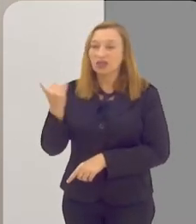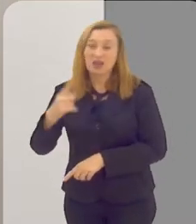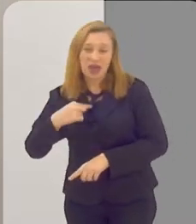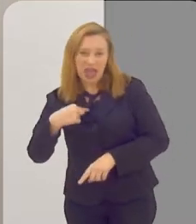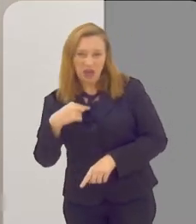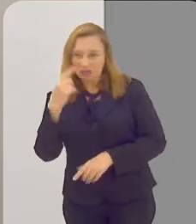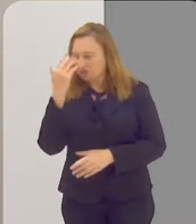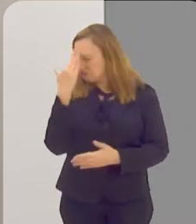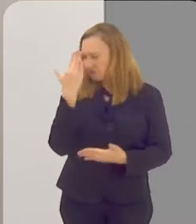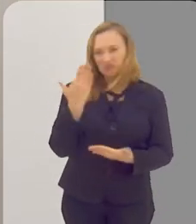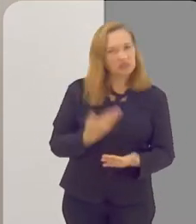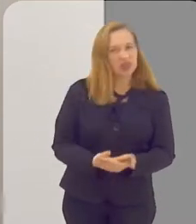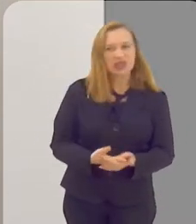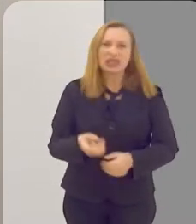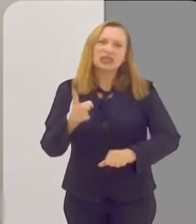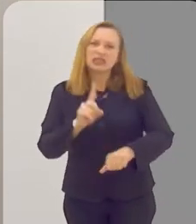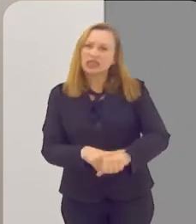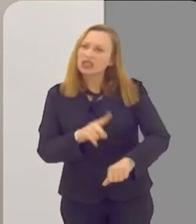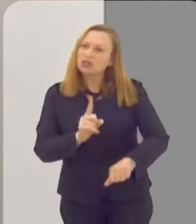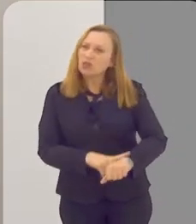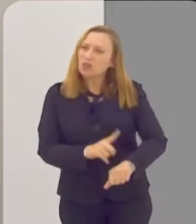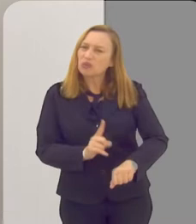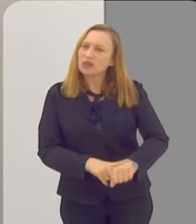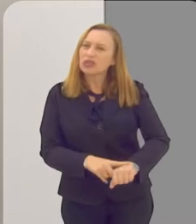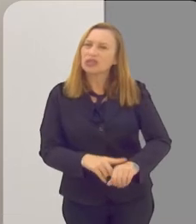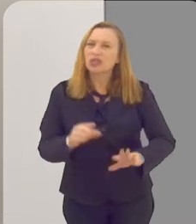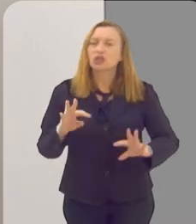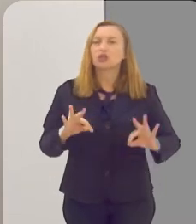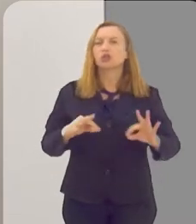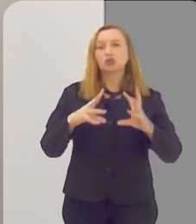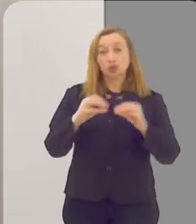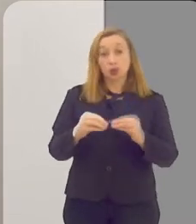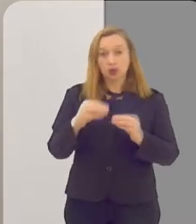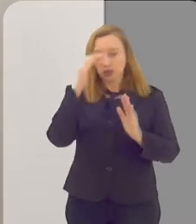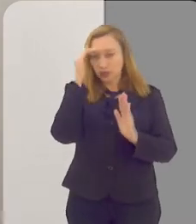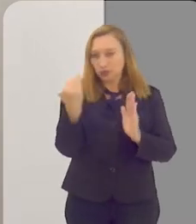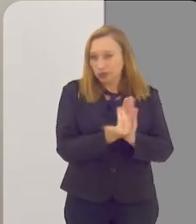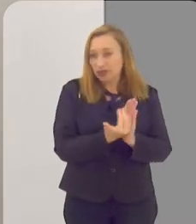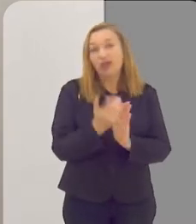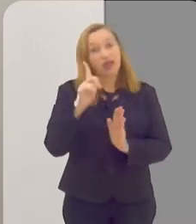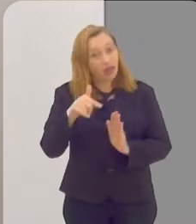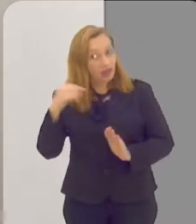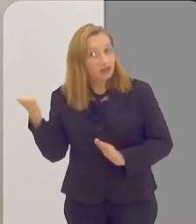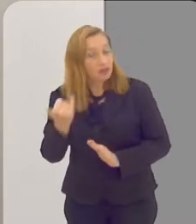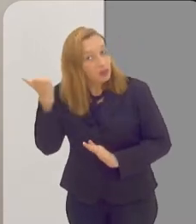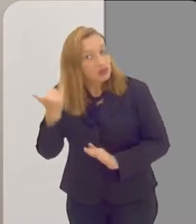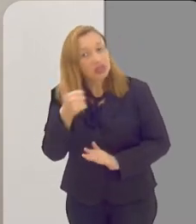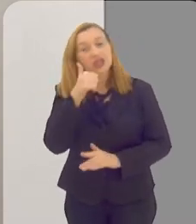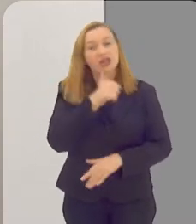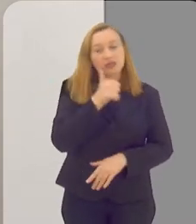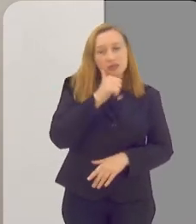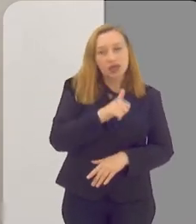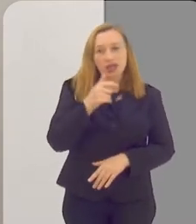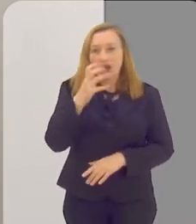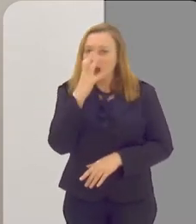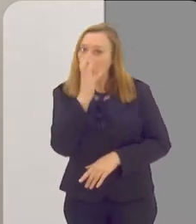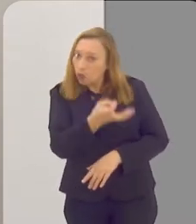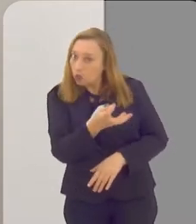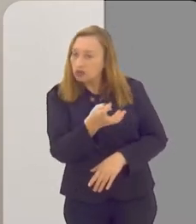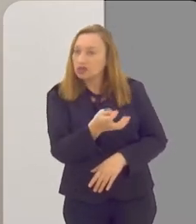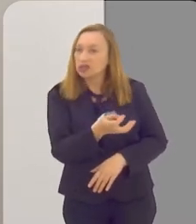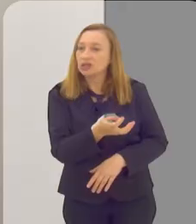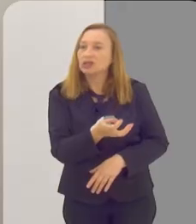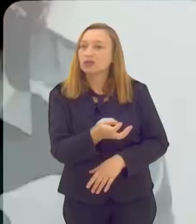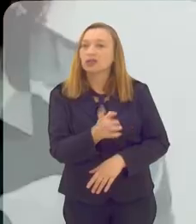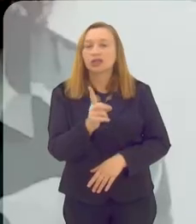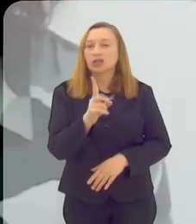mas eu não acredito que elas, nesse momento, vão ser totalmente cumpridas. Então, é muito importante que essas mulheres